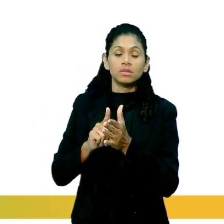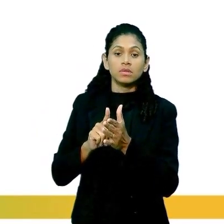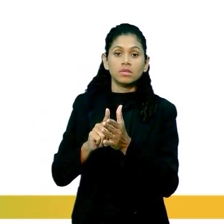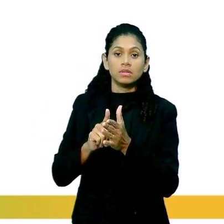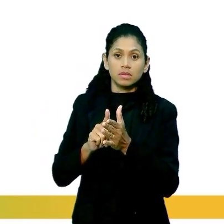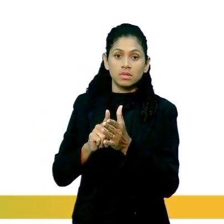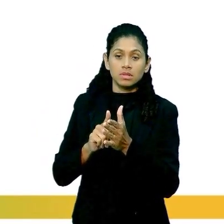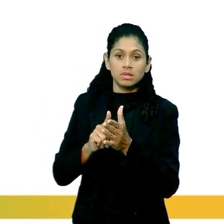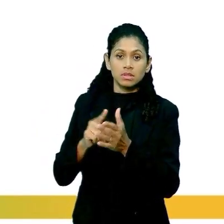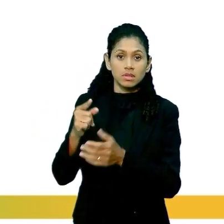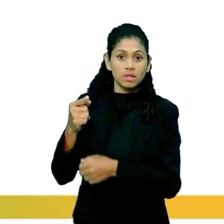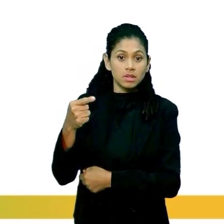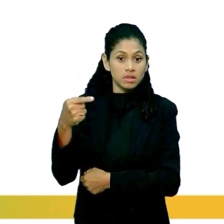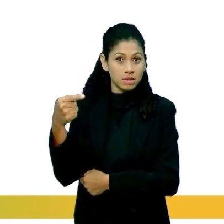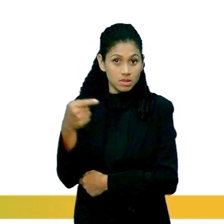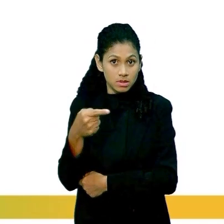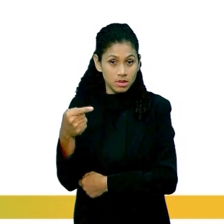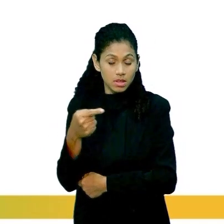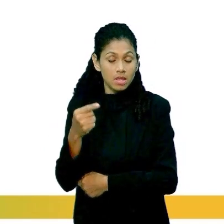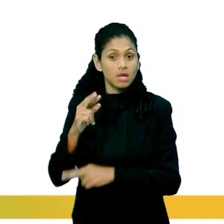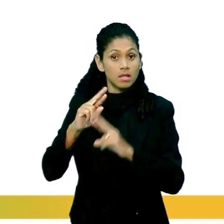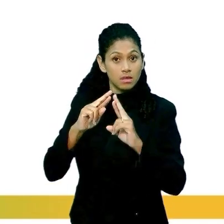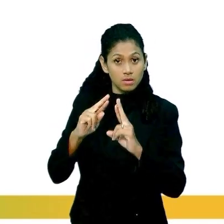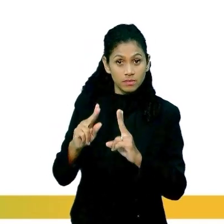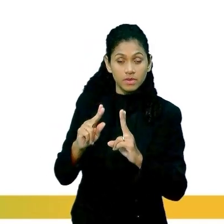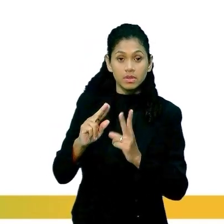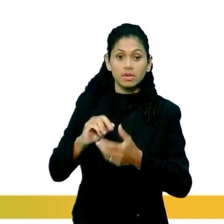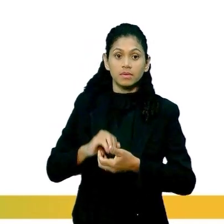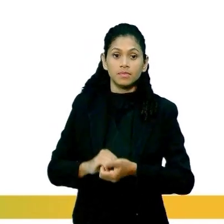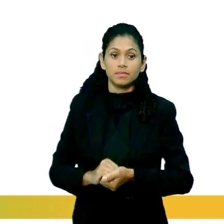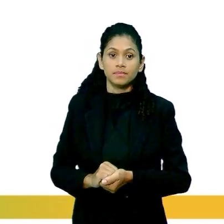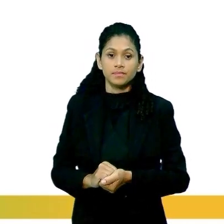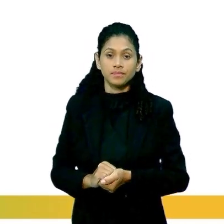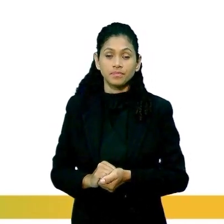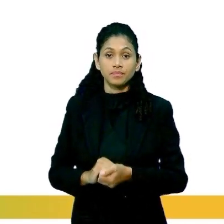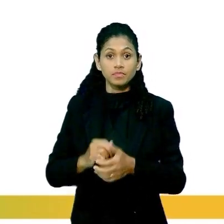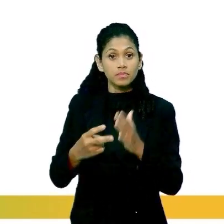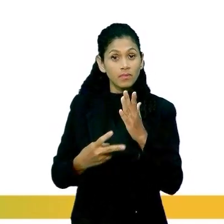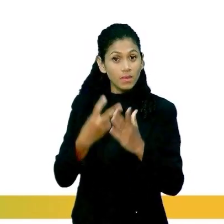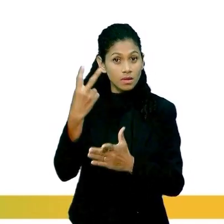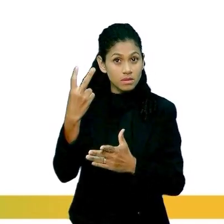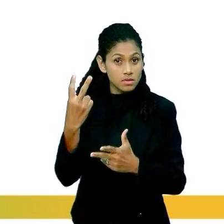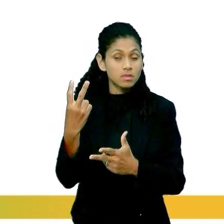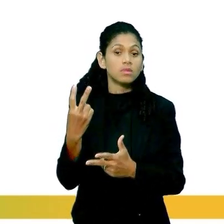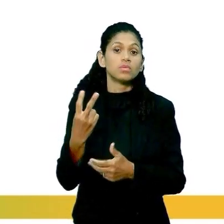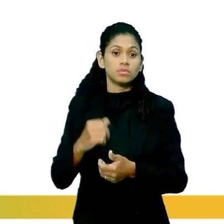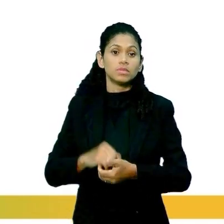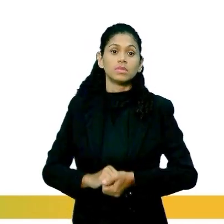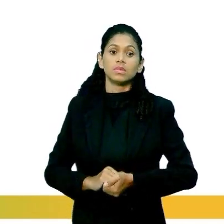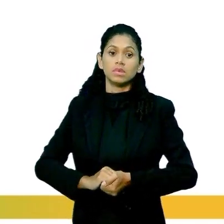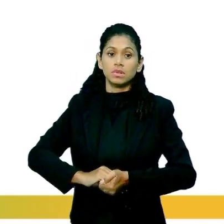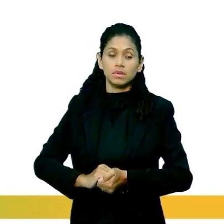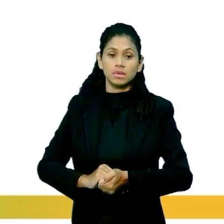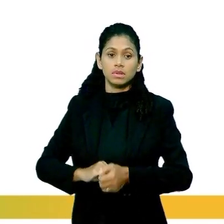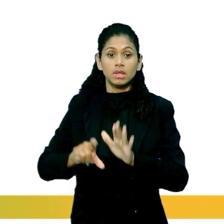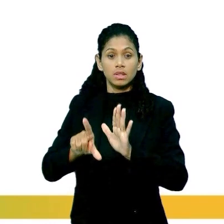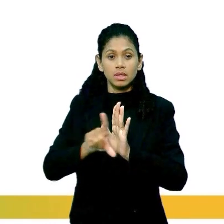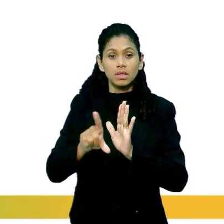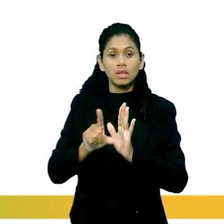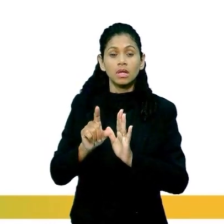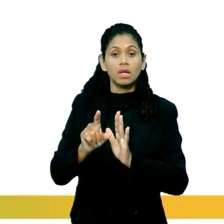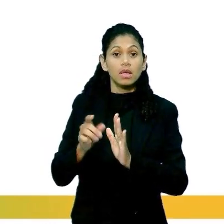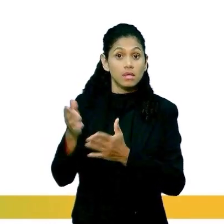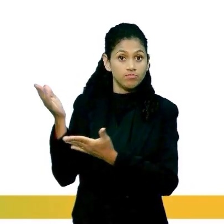seta. Essa é a primeira lei. A segunda lei é a lei das proporções definidas, a lei de Prost, que diz o seguinte: os